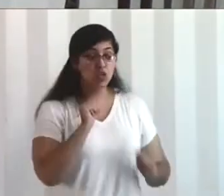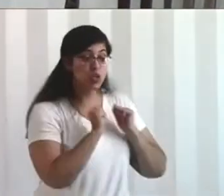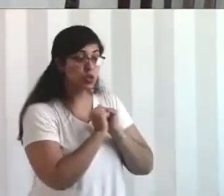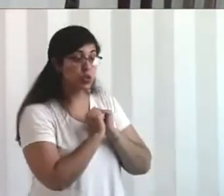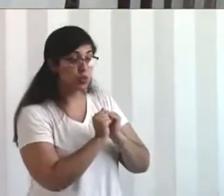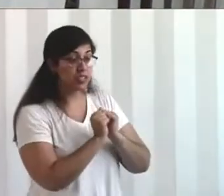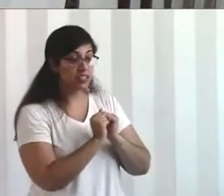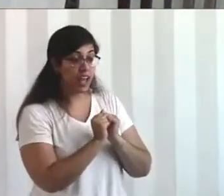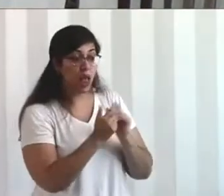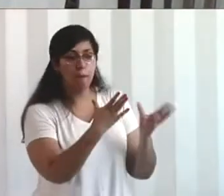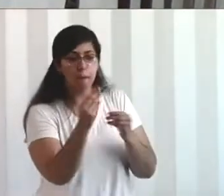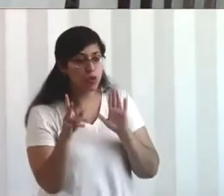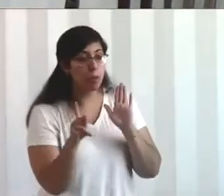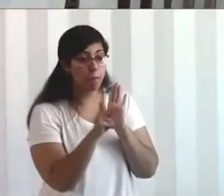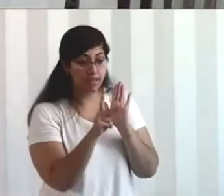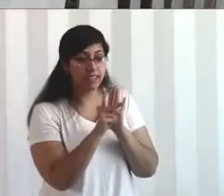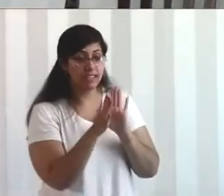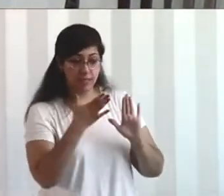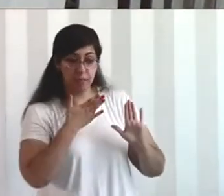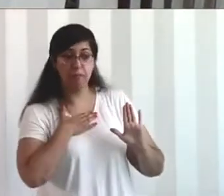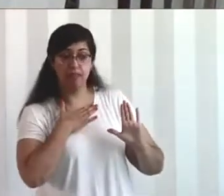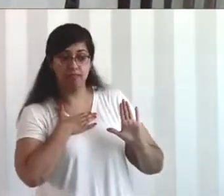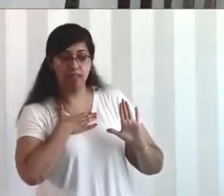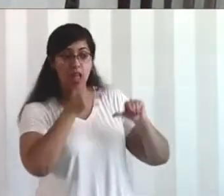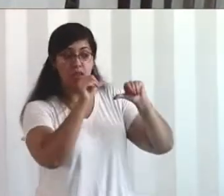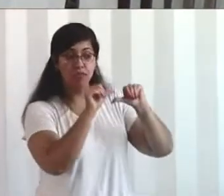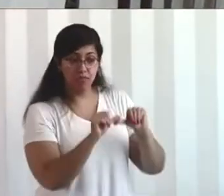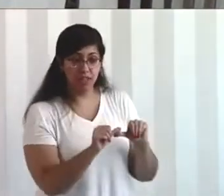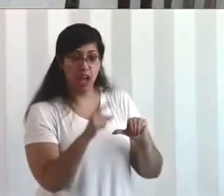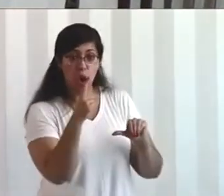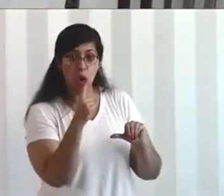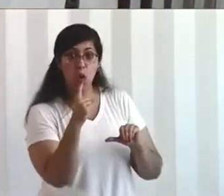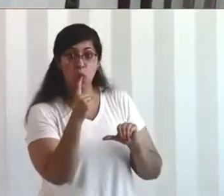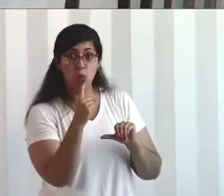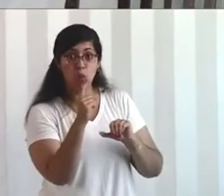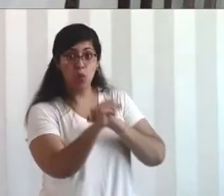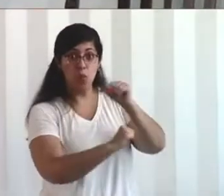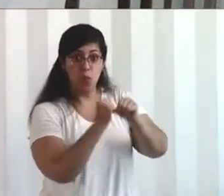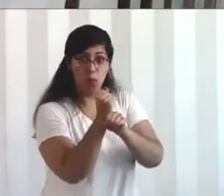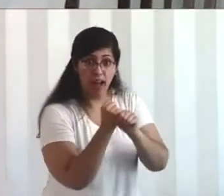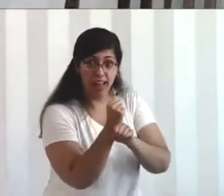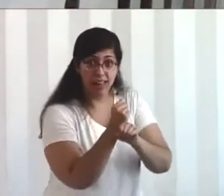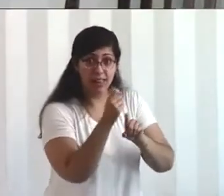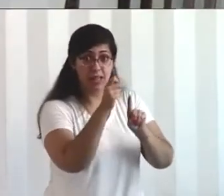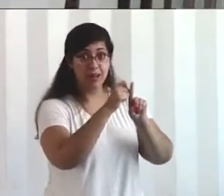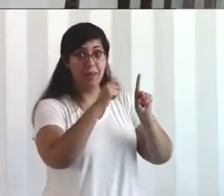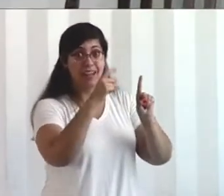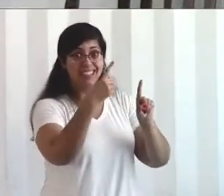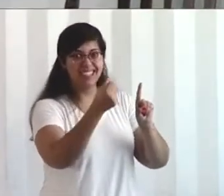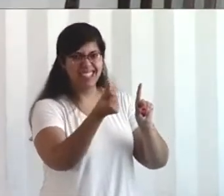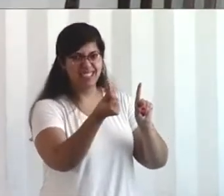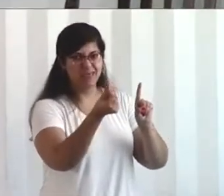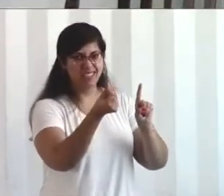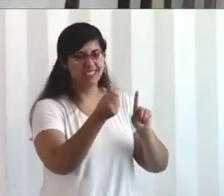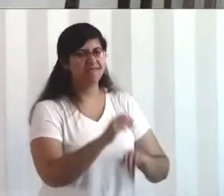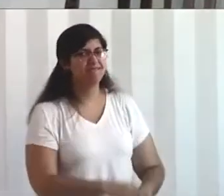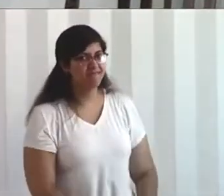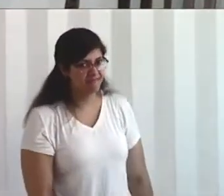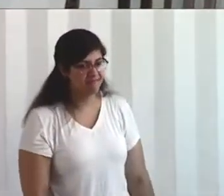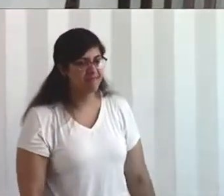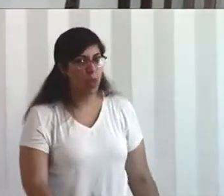Paulo fica ensinando por 1 ano e meio. Meus irmãos, encorajamento,